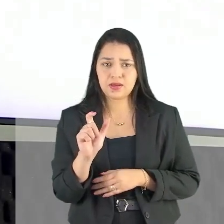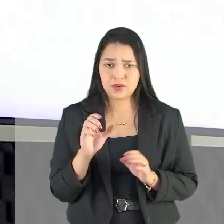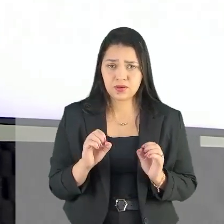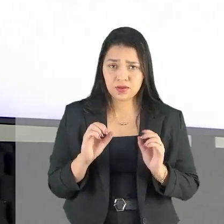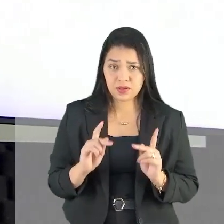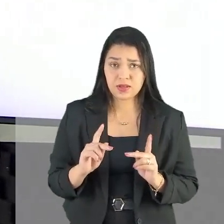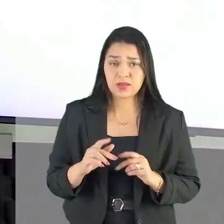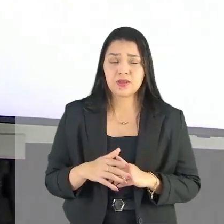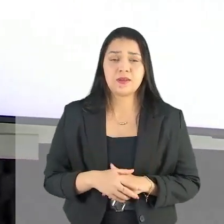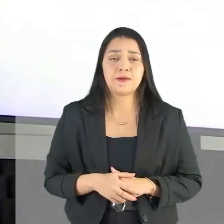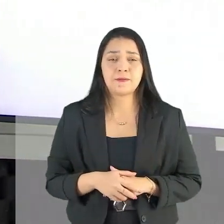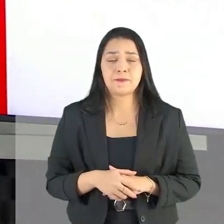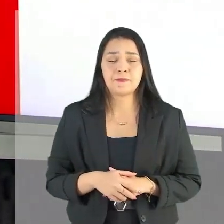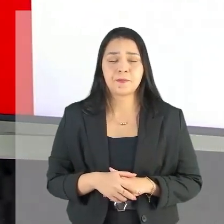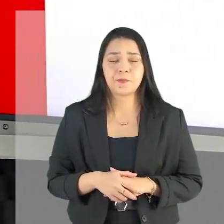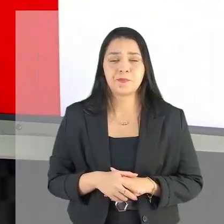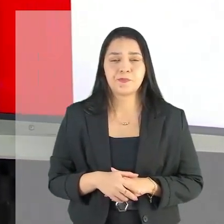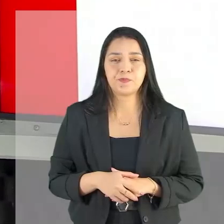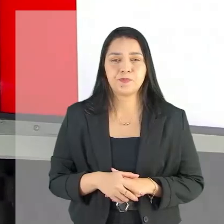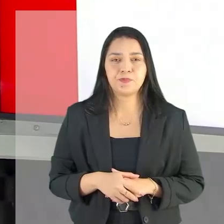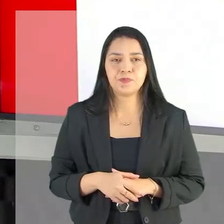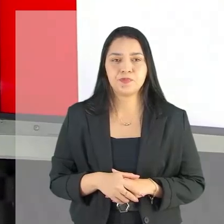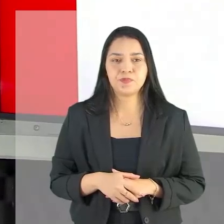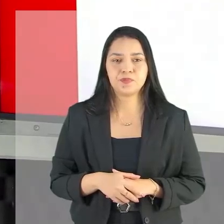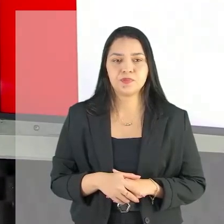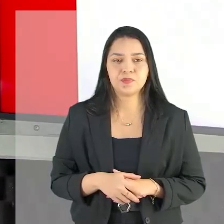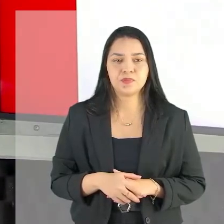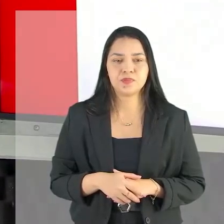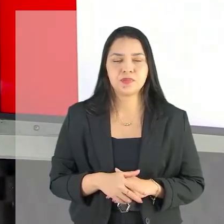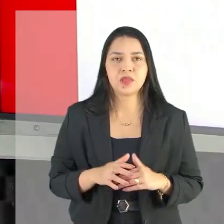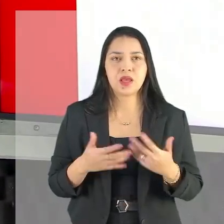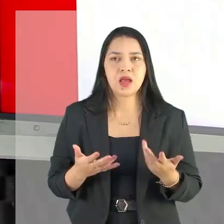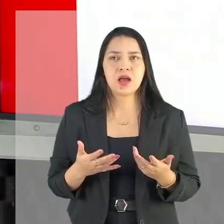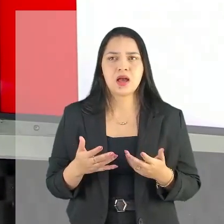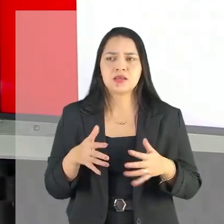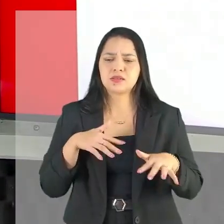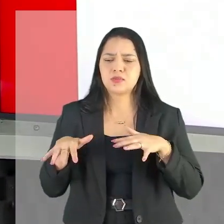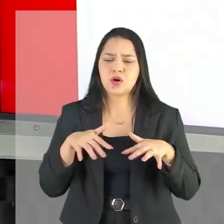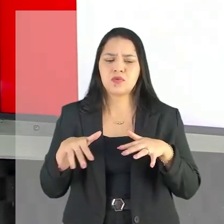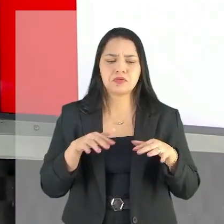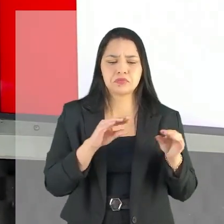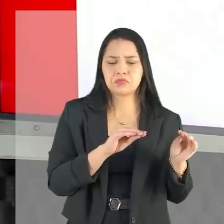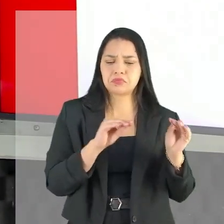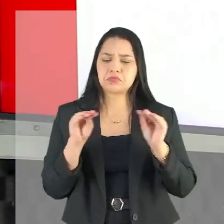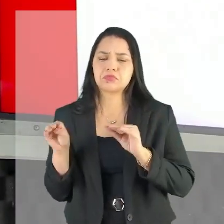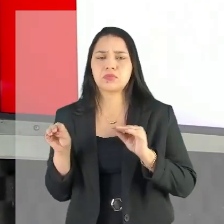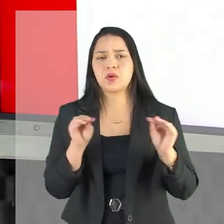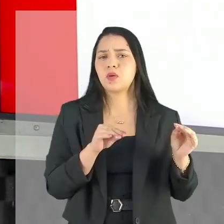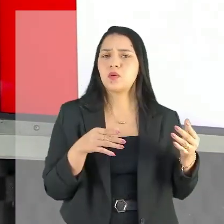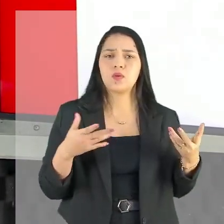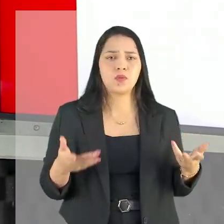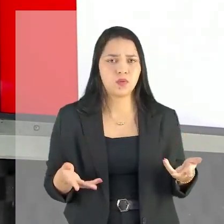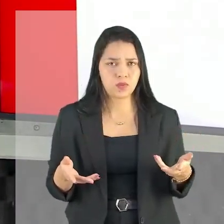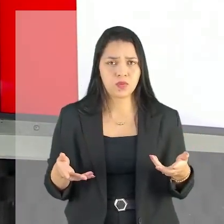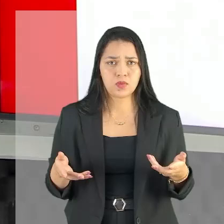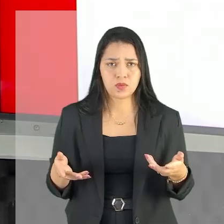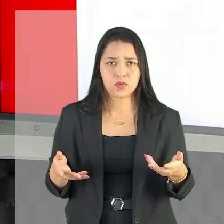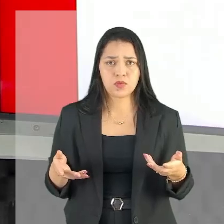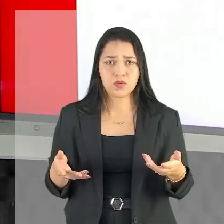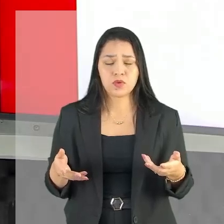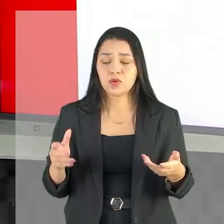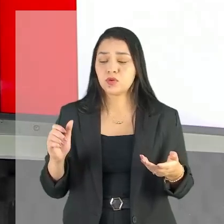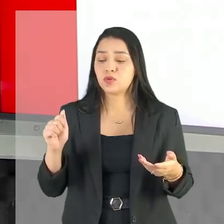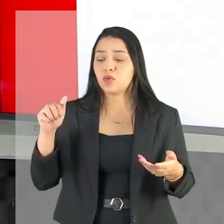Tranquilo? O cátodo é o polo positivo, o ânodo é o polo negativo. Daniel, o elétron se move de onde para onde? É simples, ó. O elétron se move